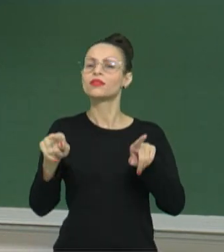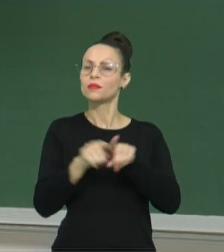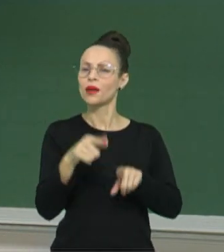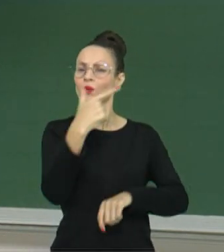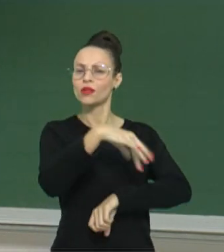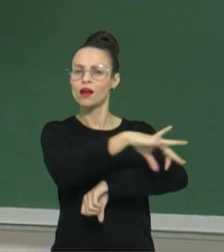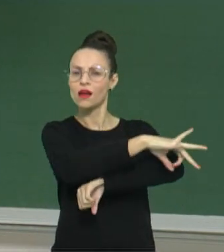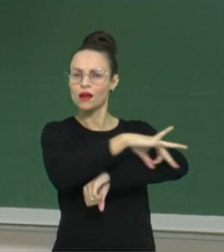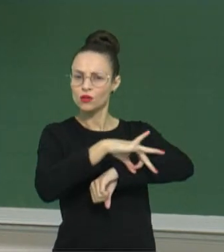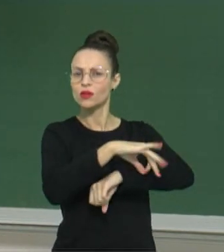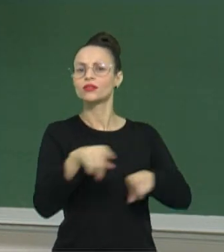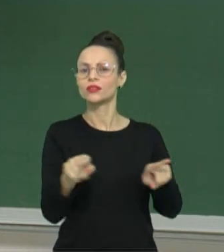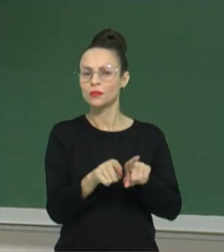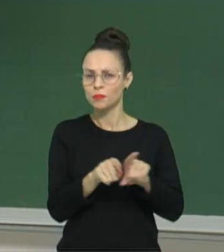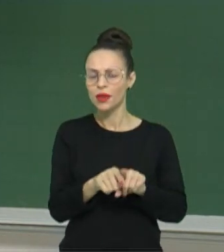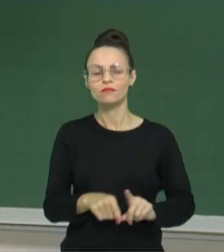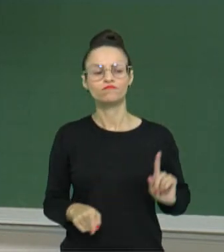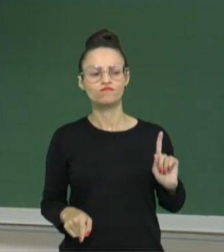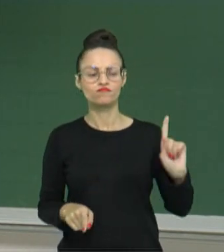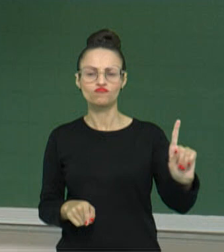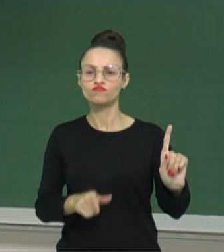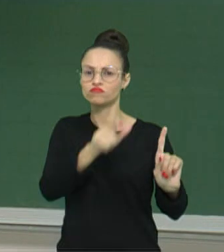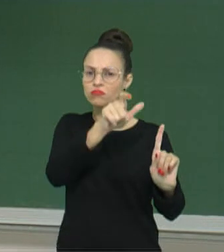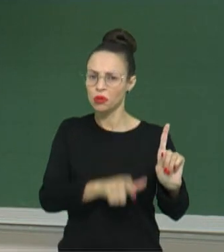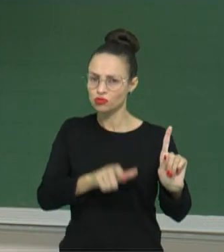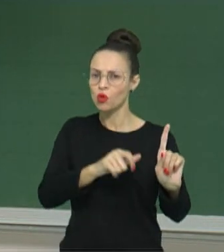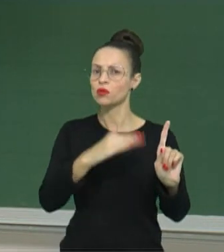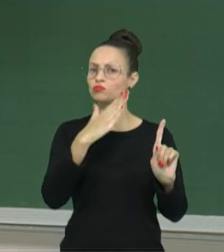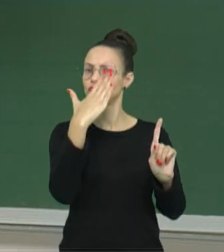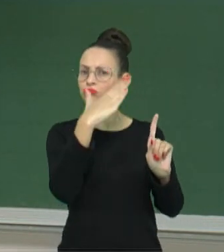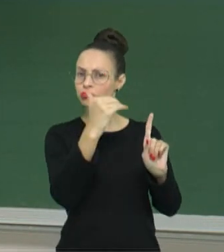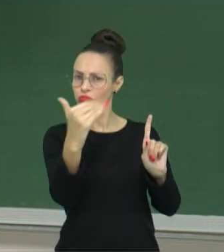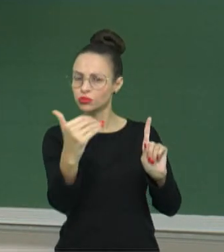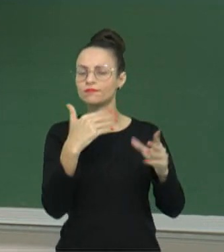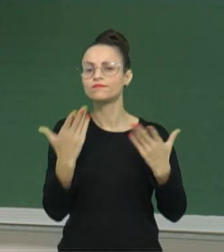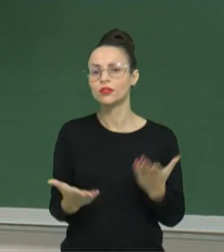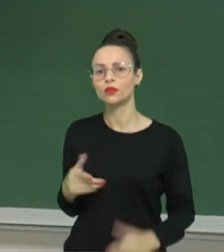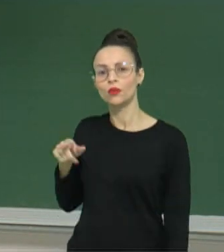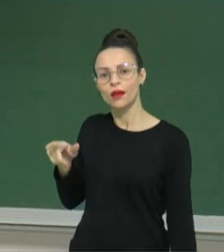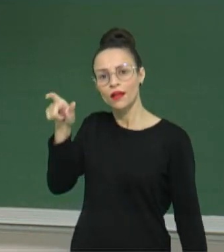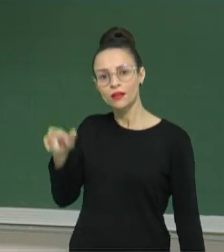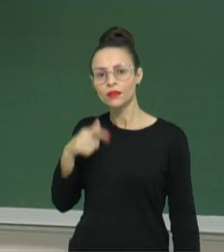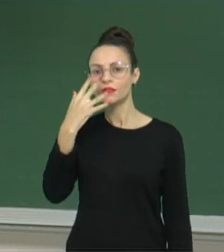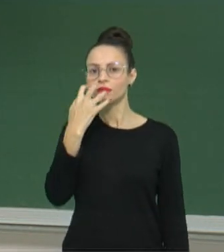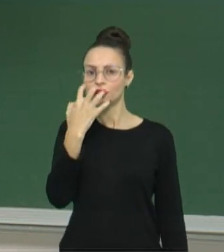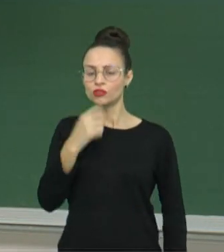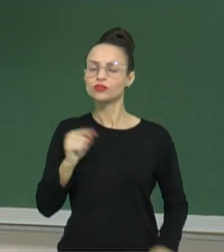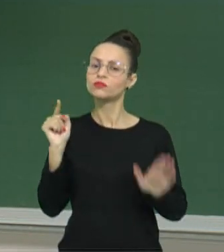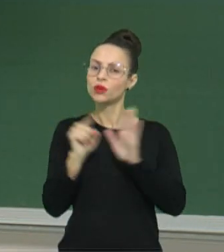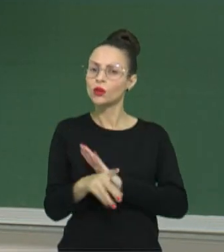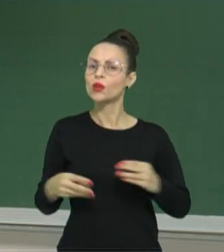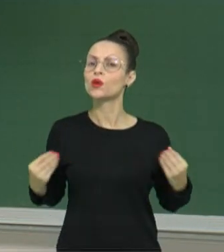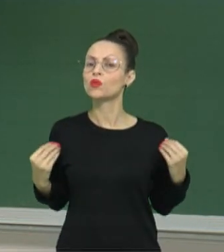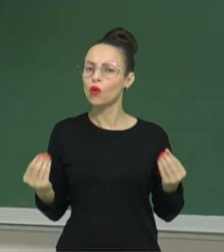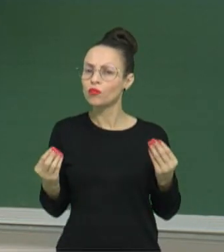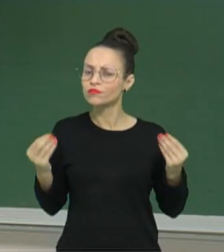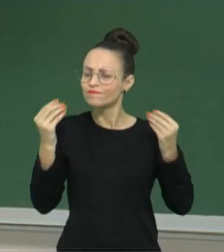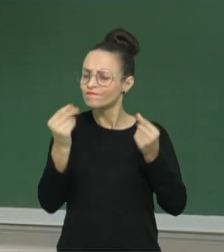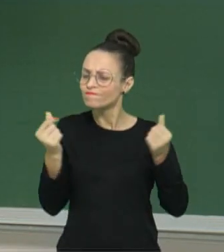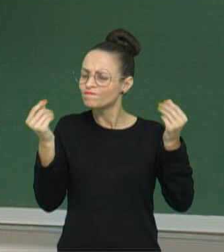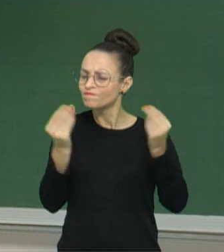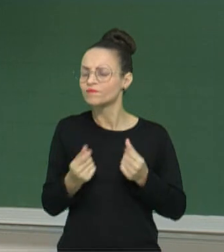científicas, surgem ícones nesse momento lá da Grécia Antiga. Então, Nietzsche pergunta, de onde veio tanta